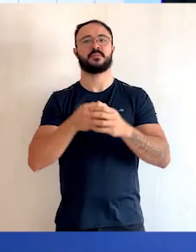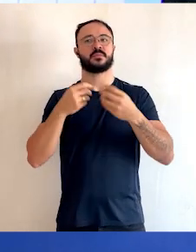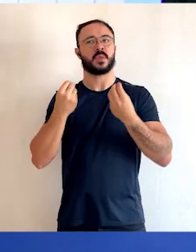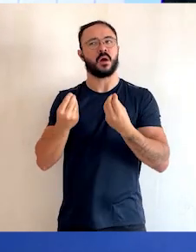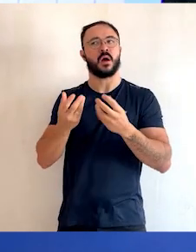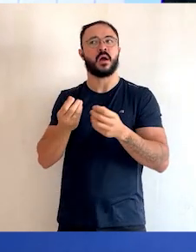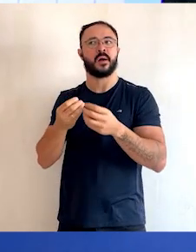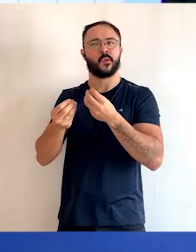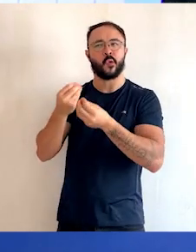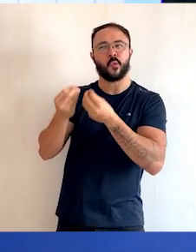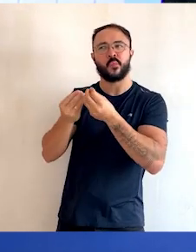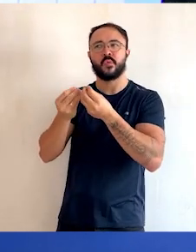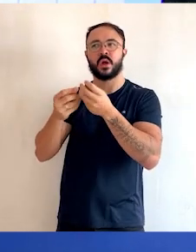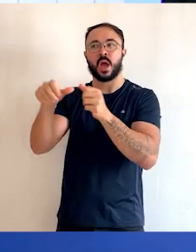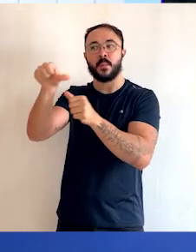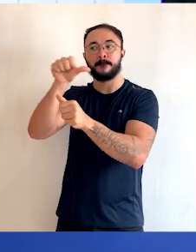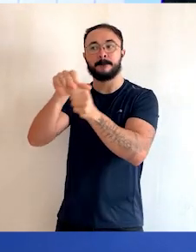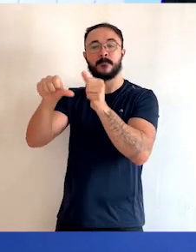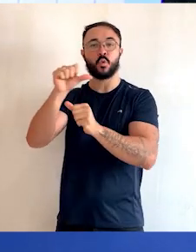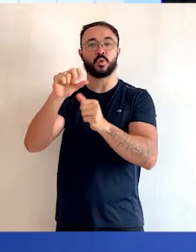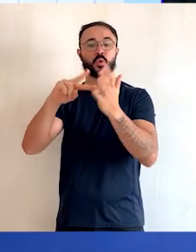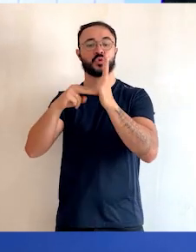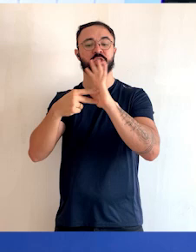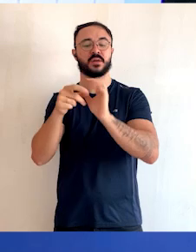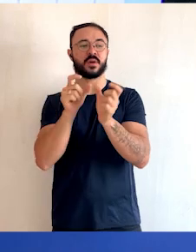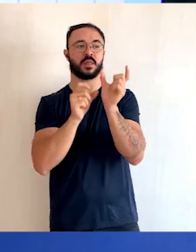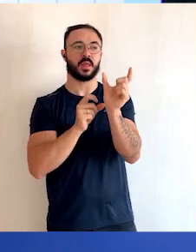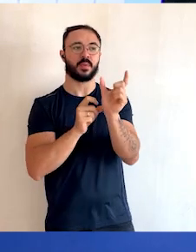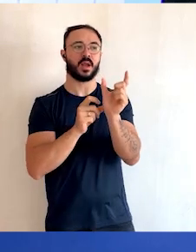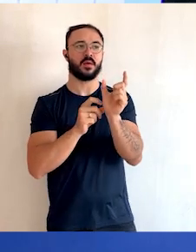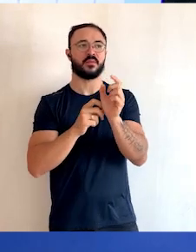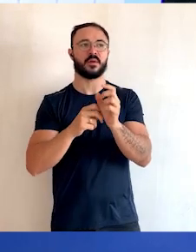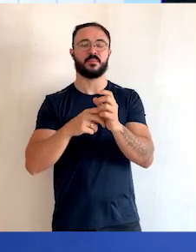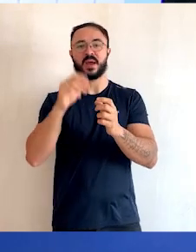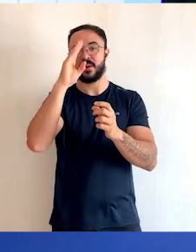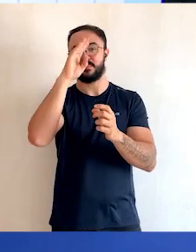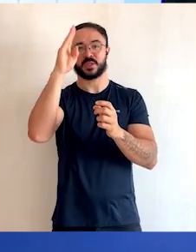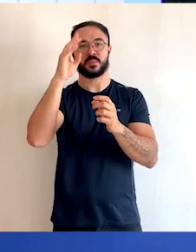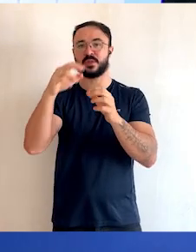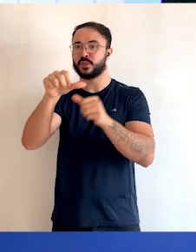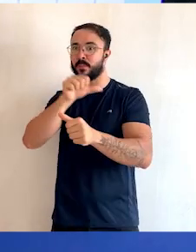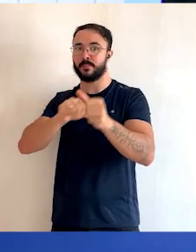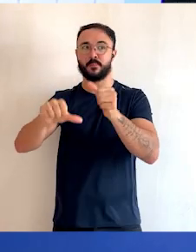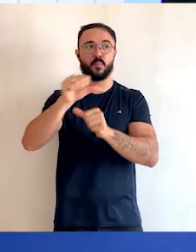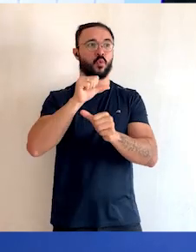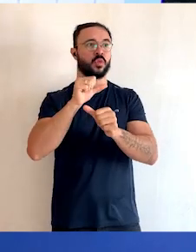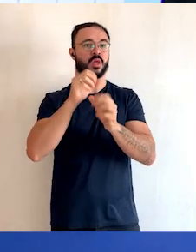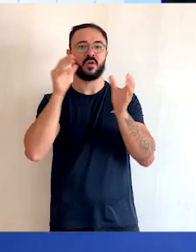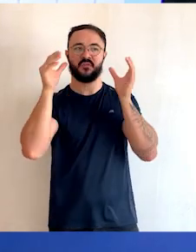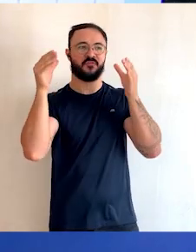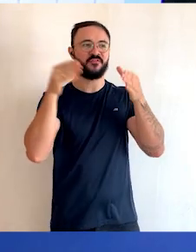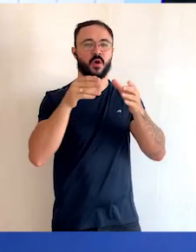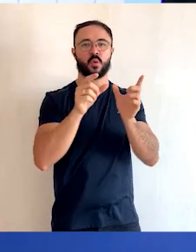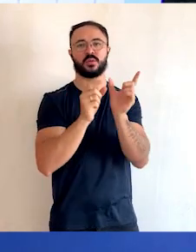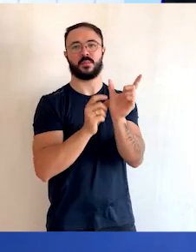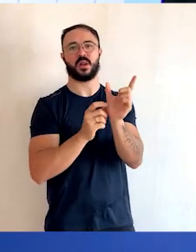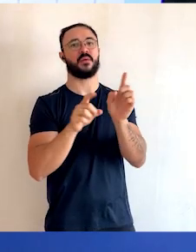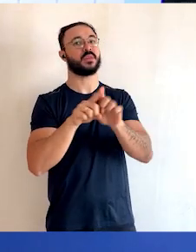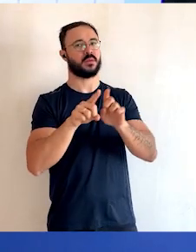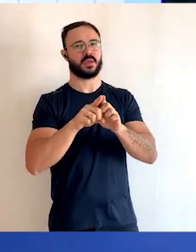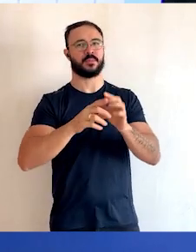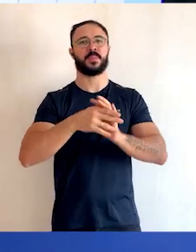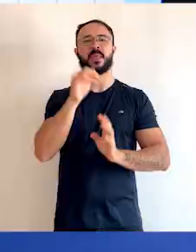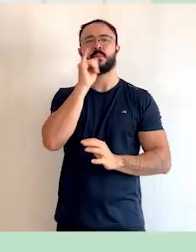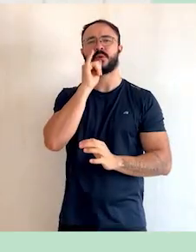radical. Assim, eles modificam seu sentido e principalmente alteram a classe gramatical a qual pertencem. Por